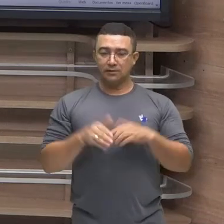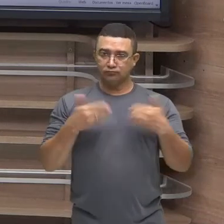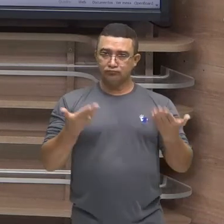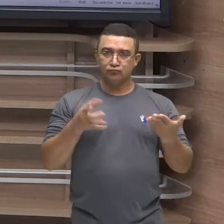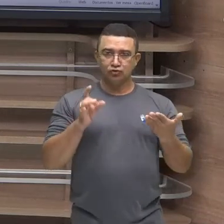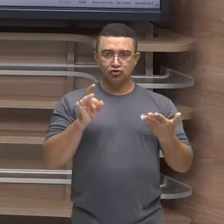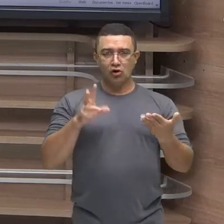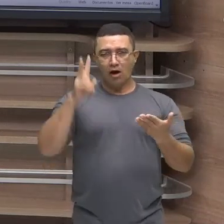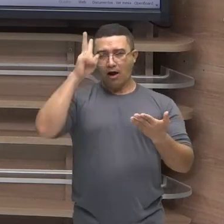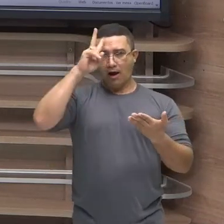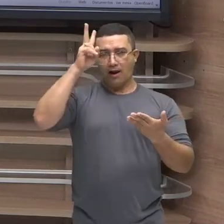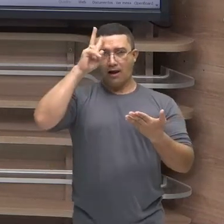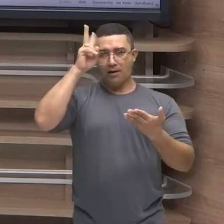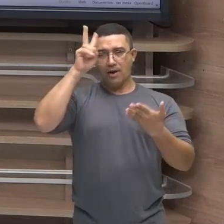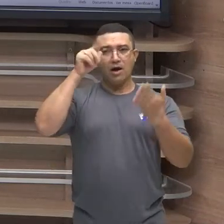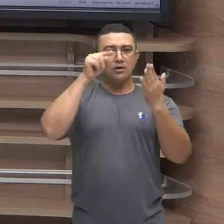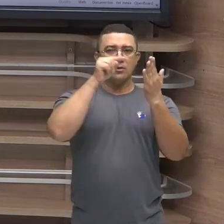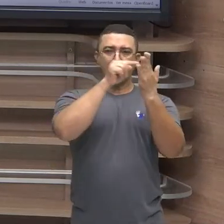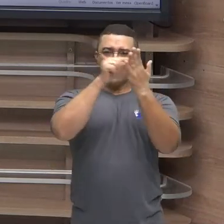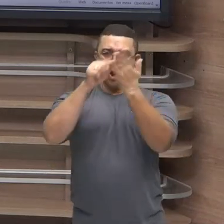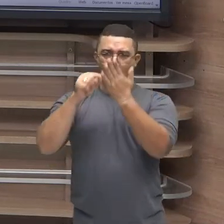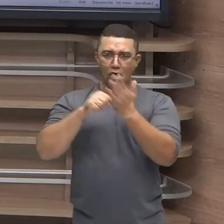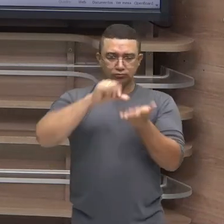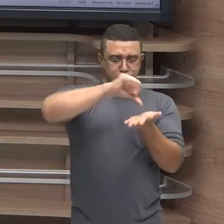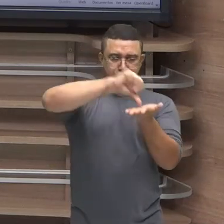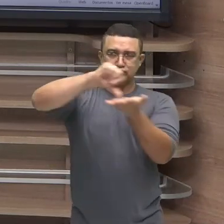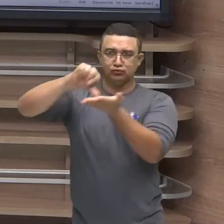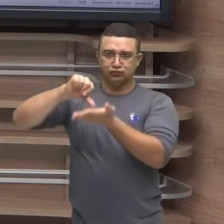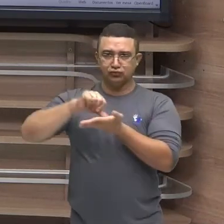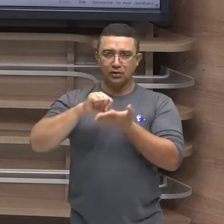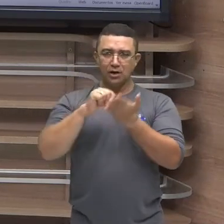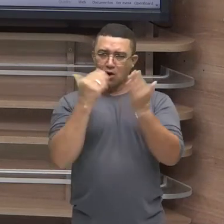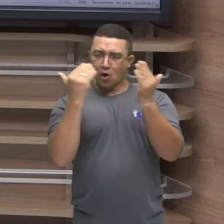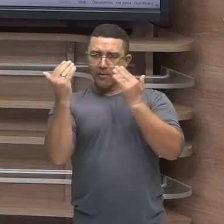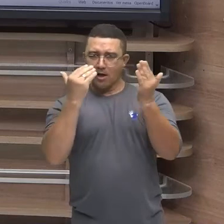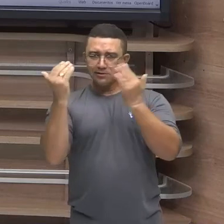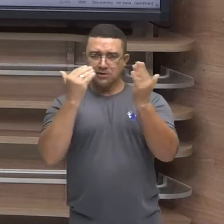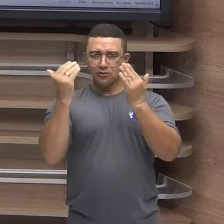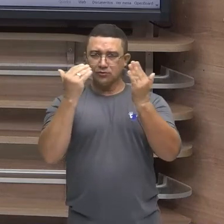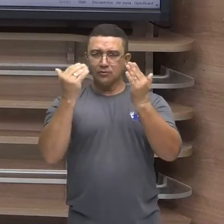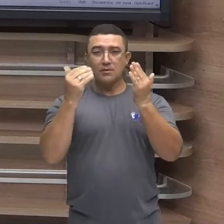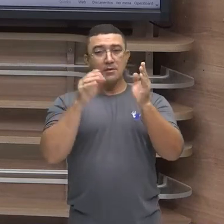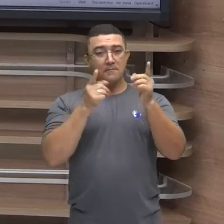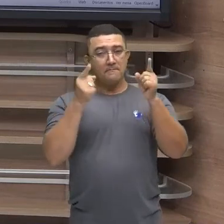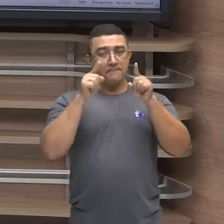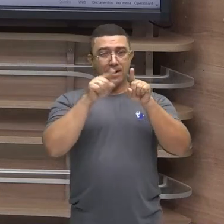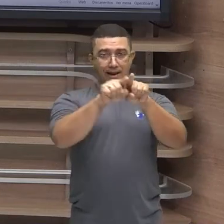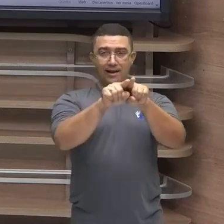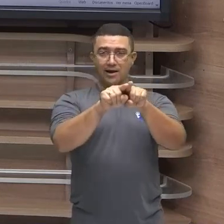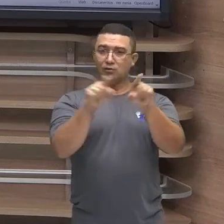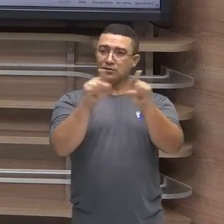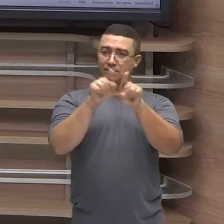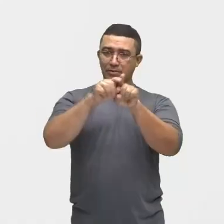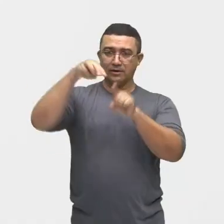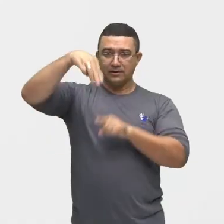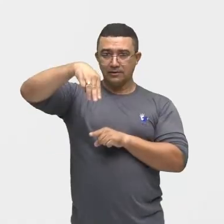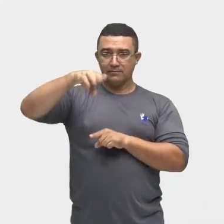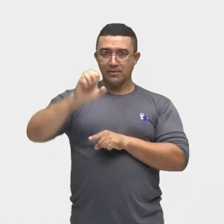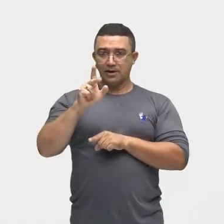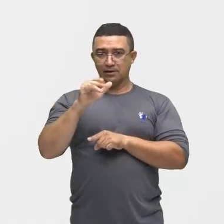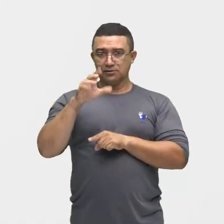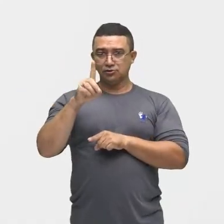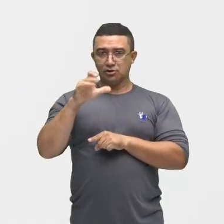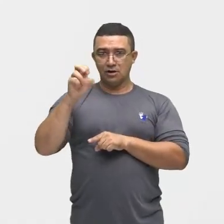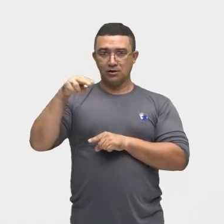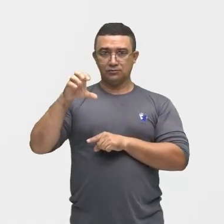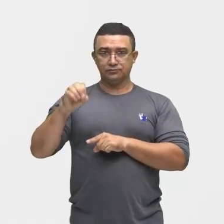para a gente relembrar aí esses pontinhos com relação aos paralelos e os meridianos. E aí temos na segunda questão,